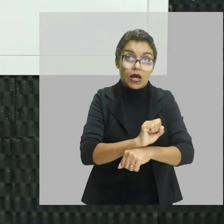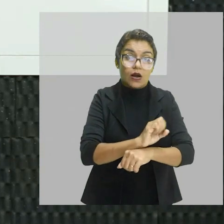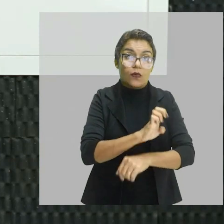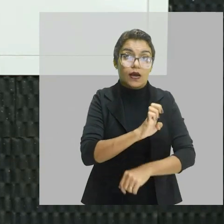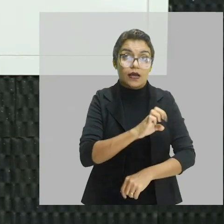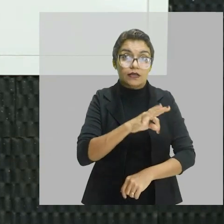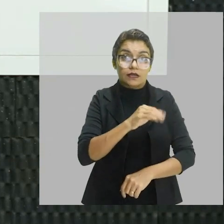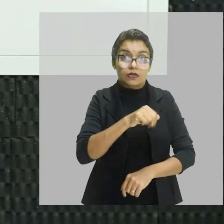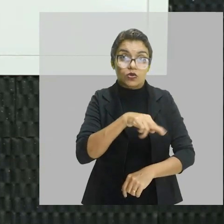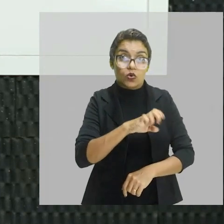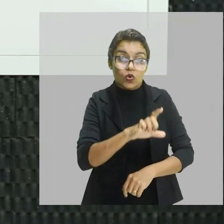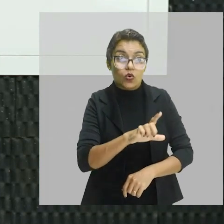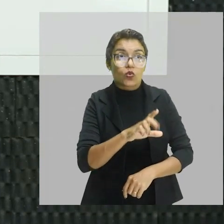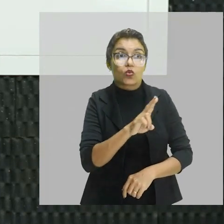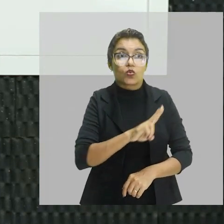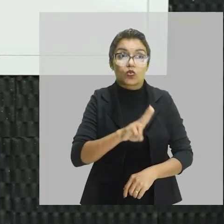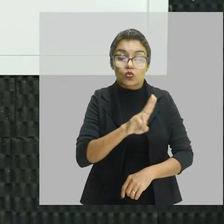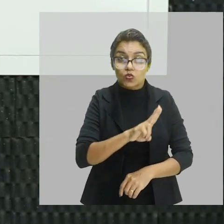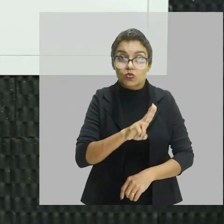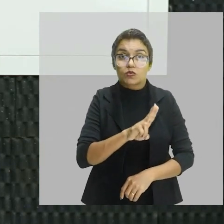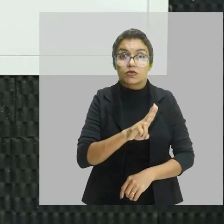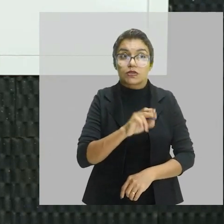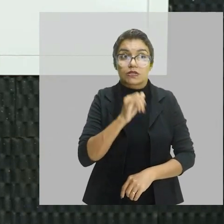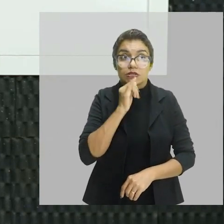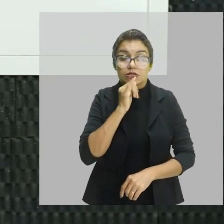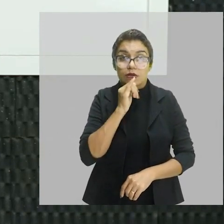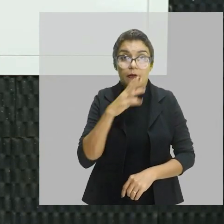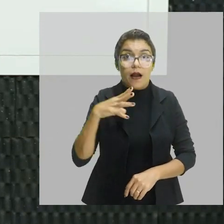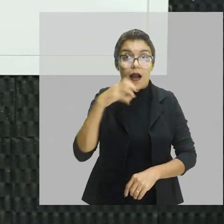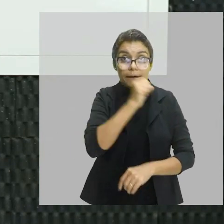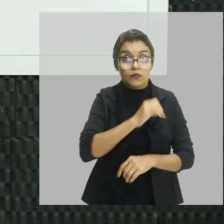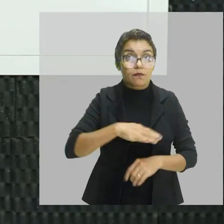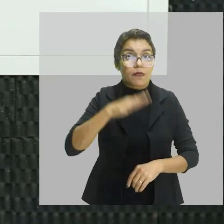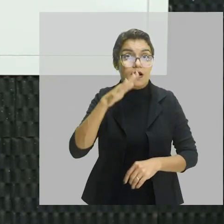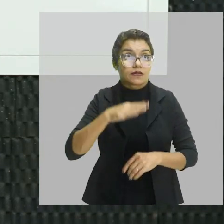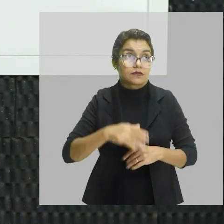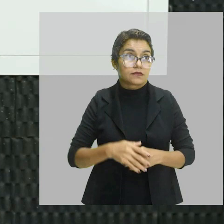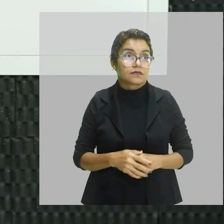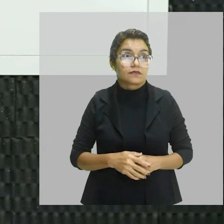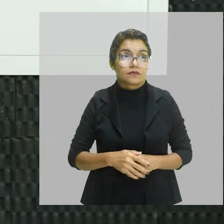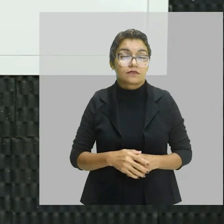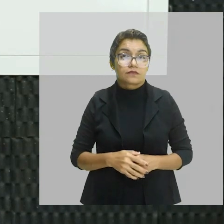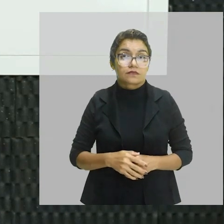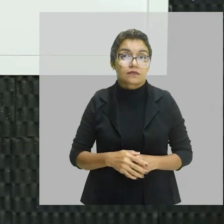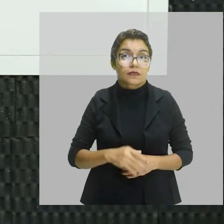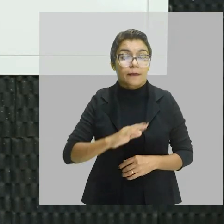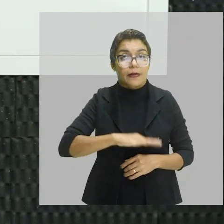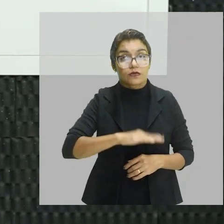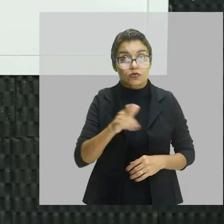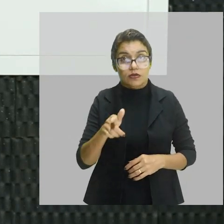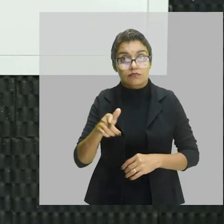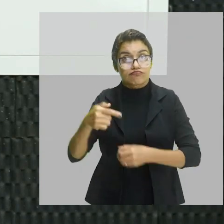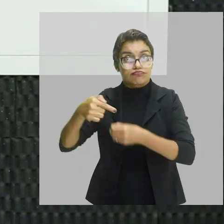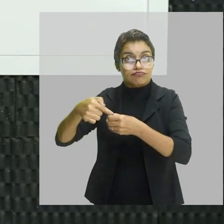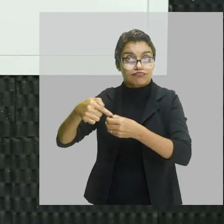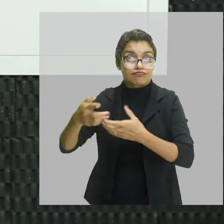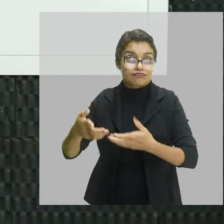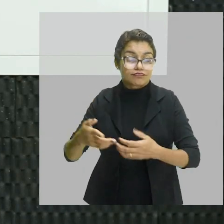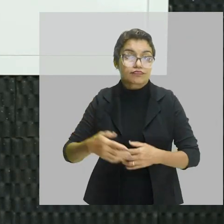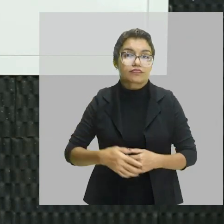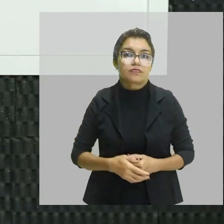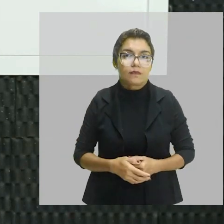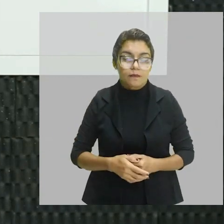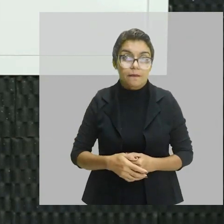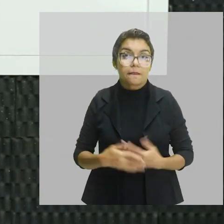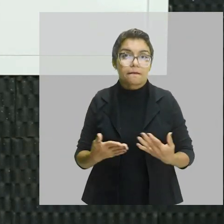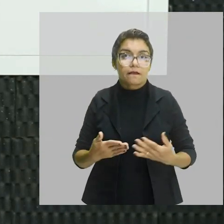este carro, né? Essa distância, chegar a essa velocidade com etanol do que com gás. Certo? Então,